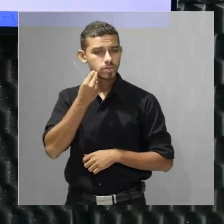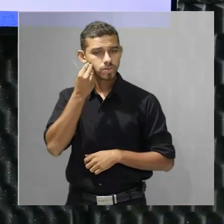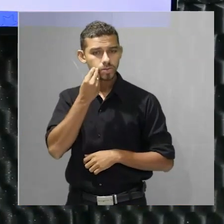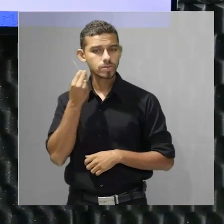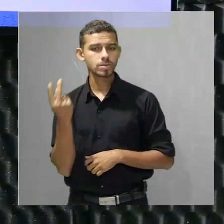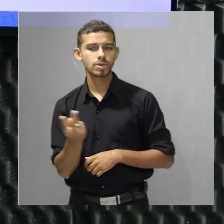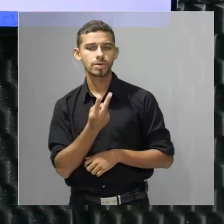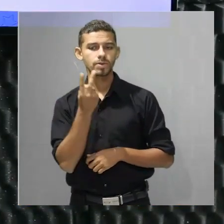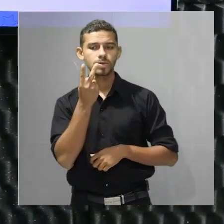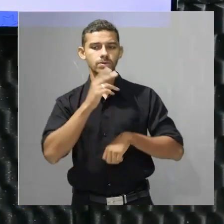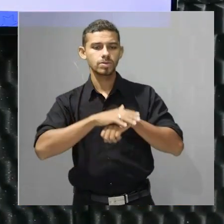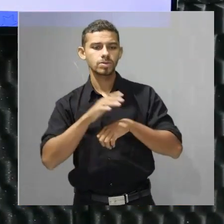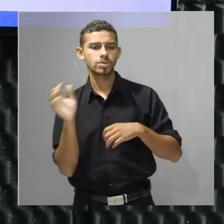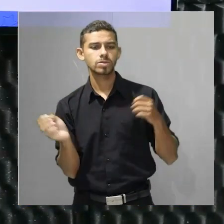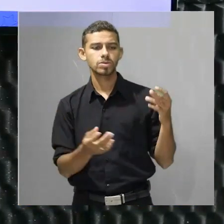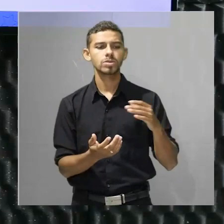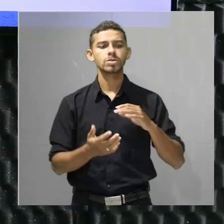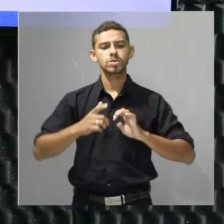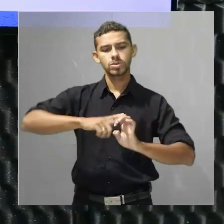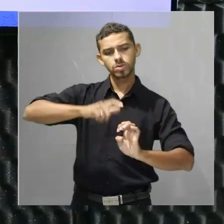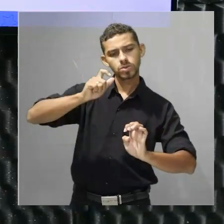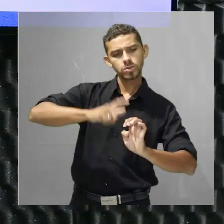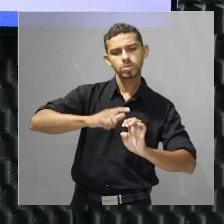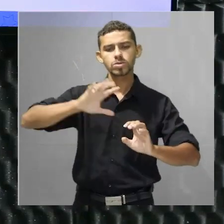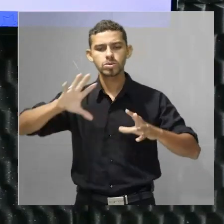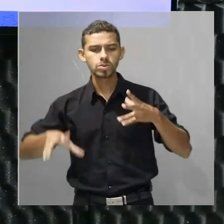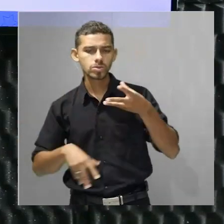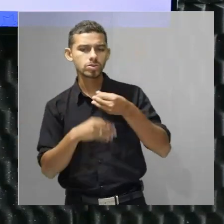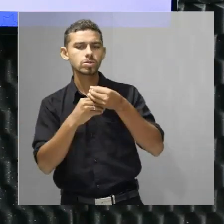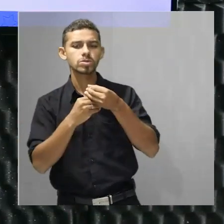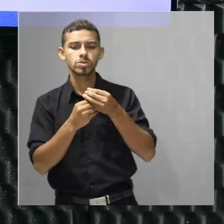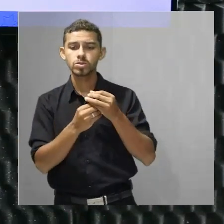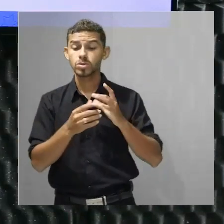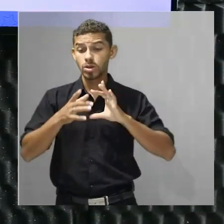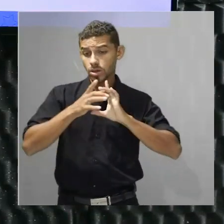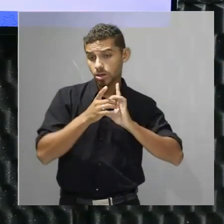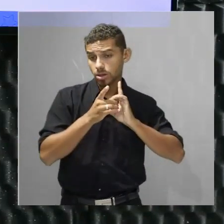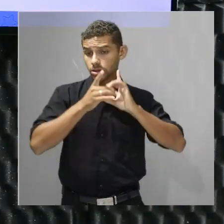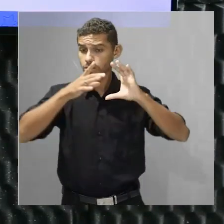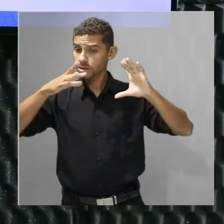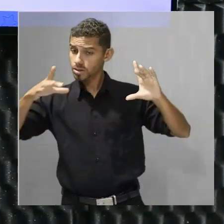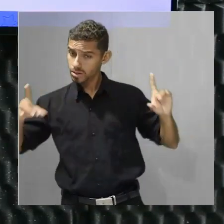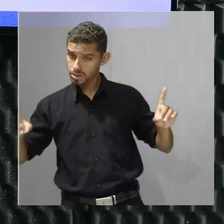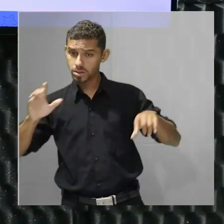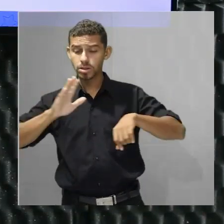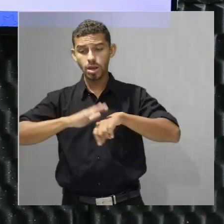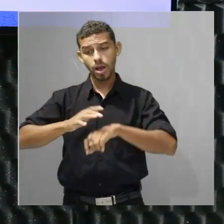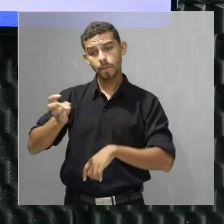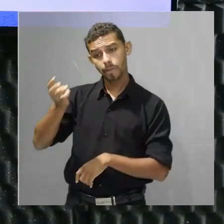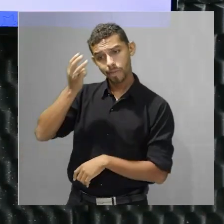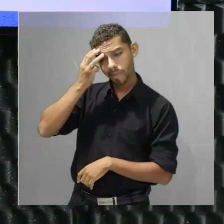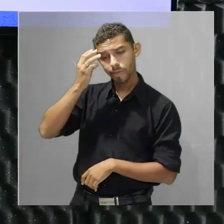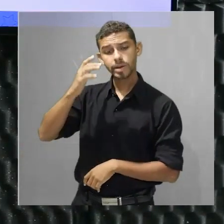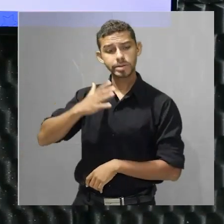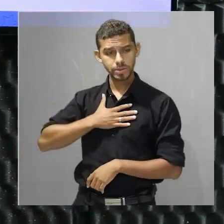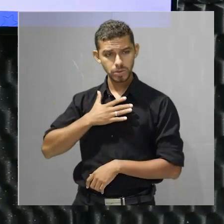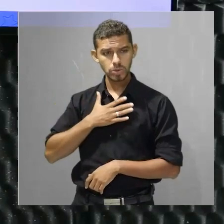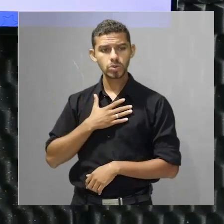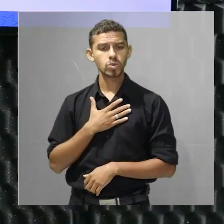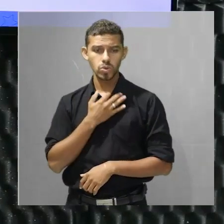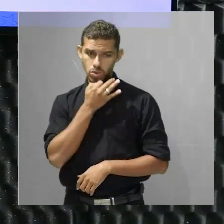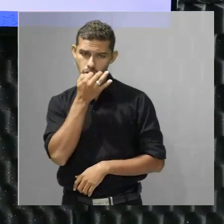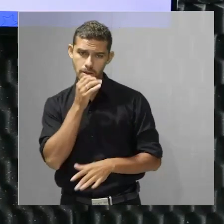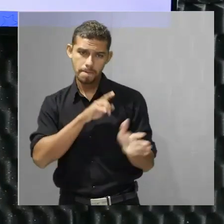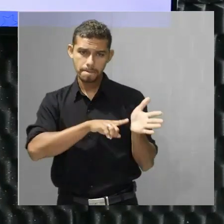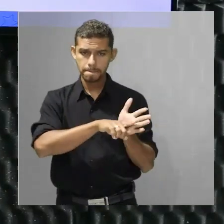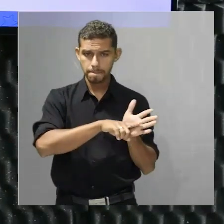Inovação o empreendedorismo a colaboração a democratização da memória a construção das memórias conta